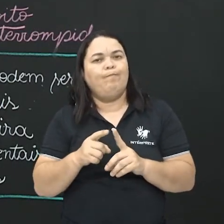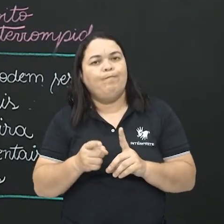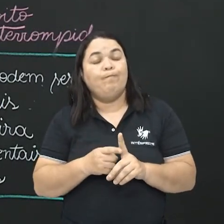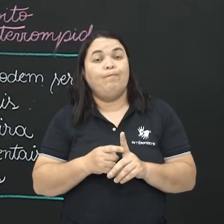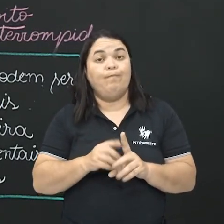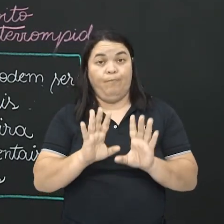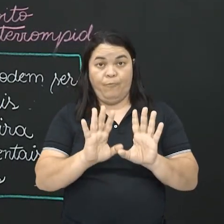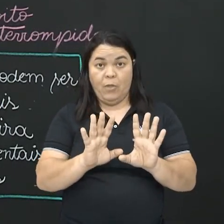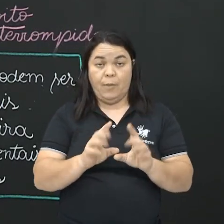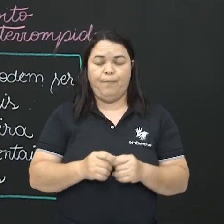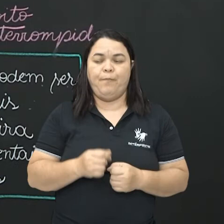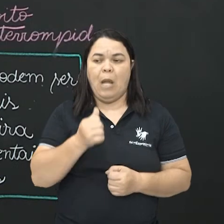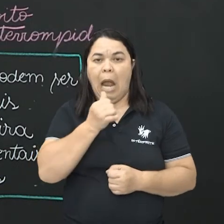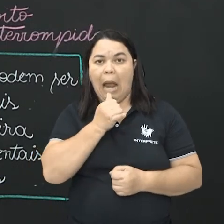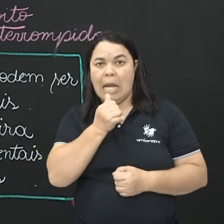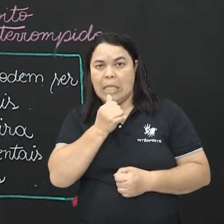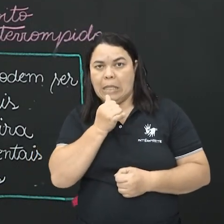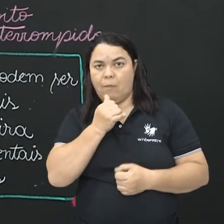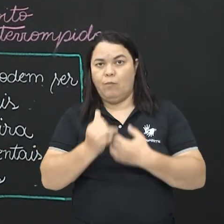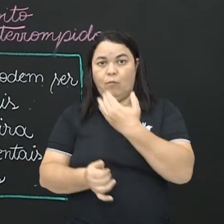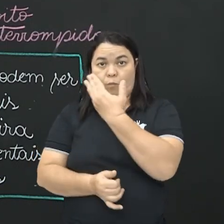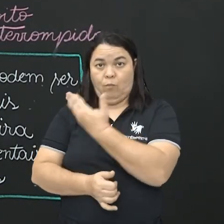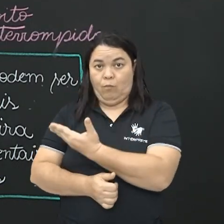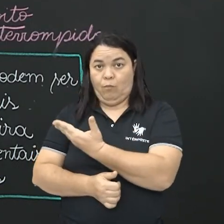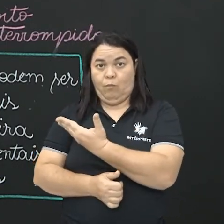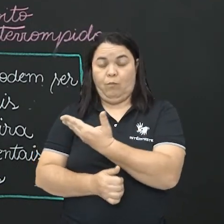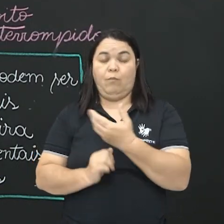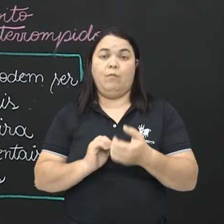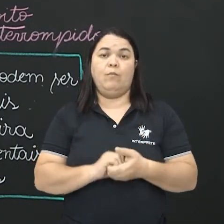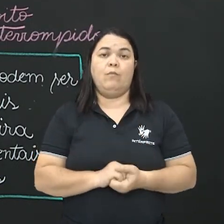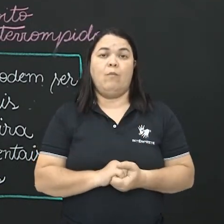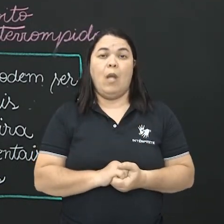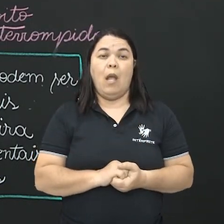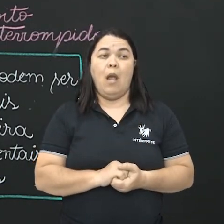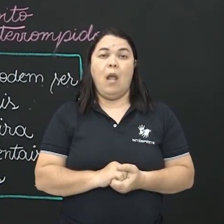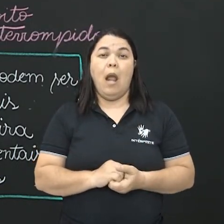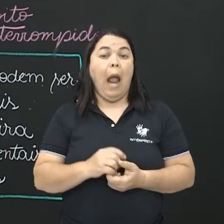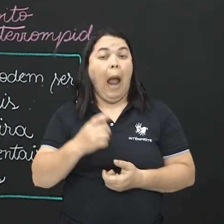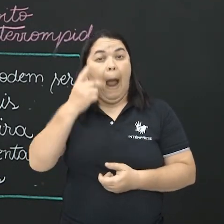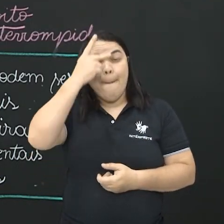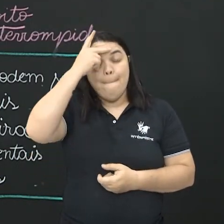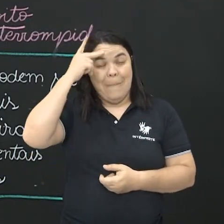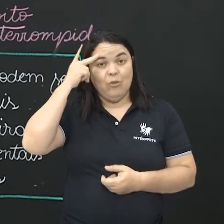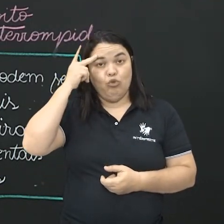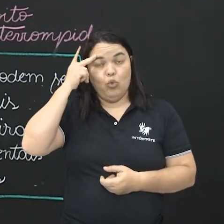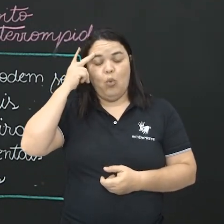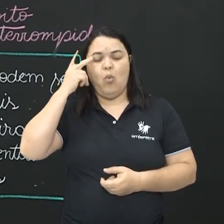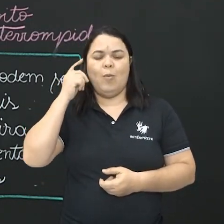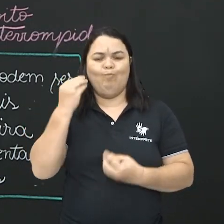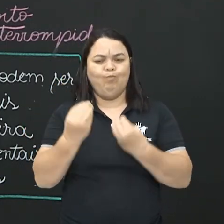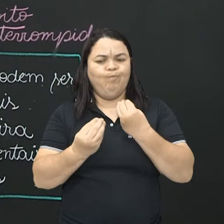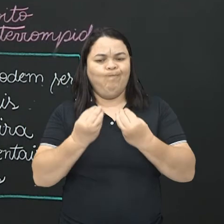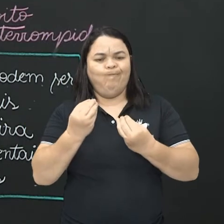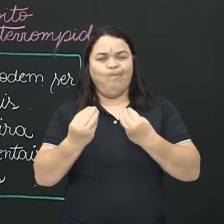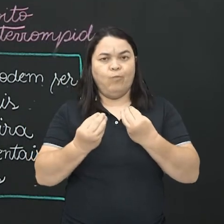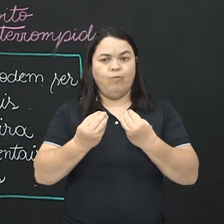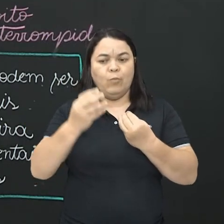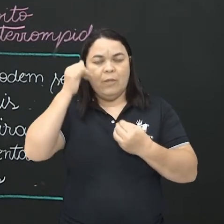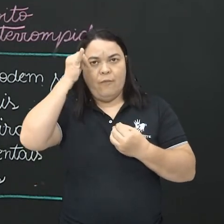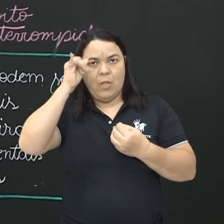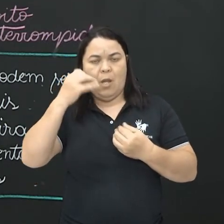estão na categoria de métodos comportamentais, que dependem da decisão da pessoa, das posturas dela para